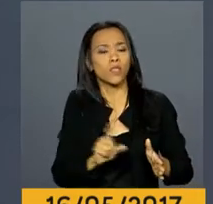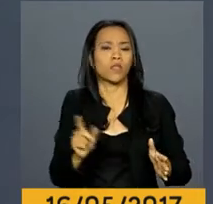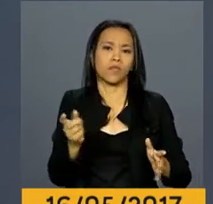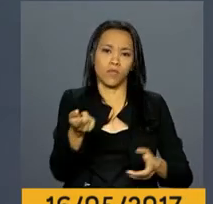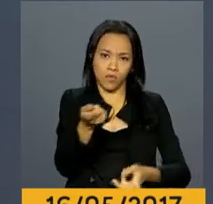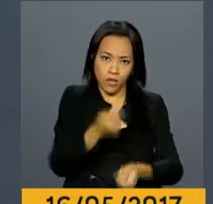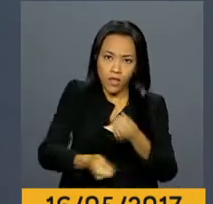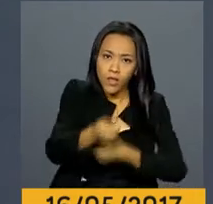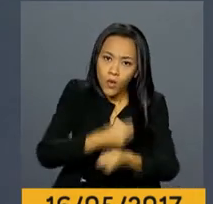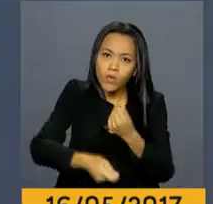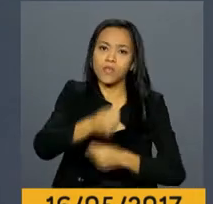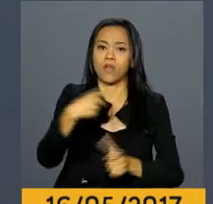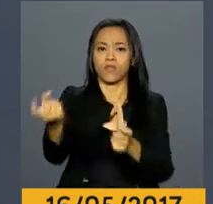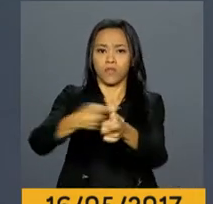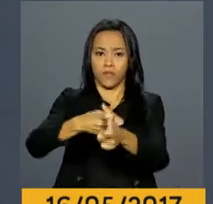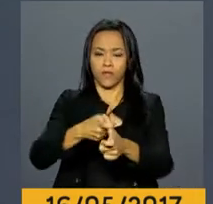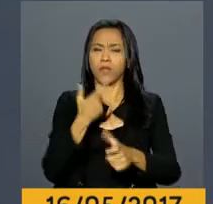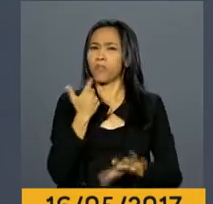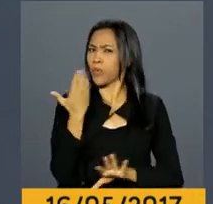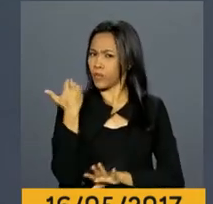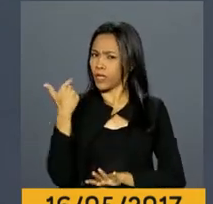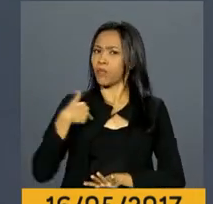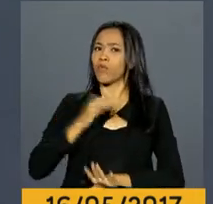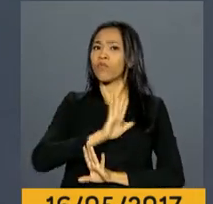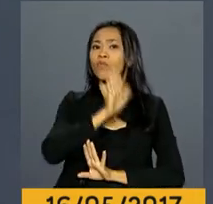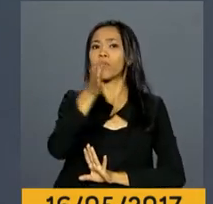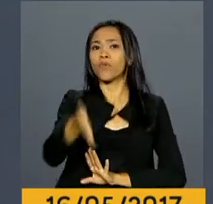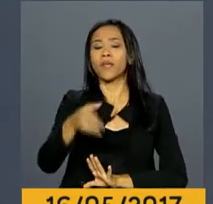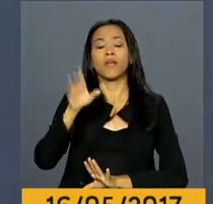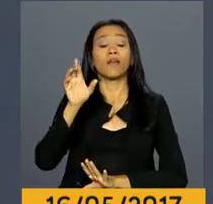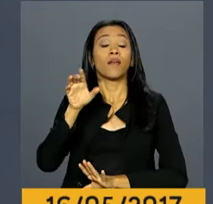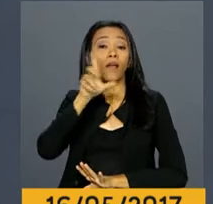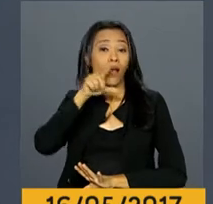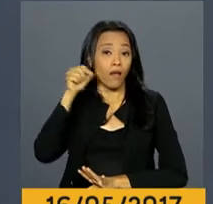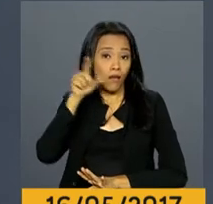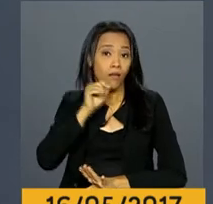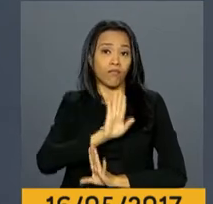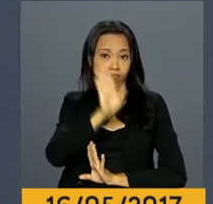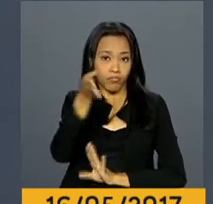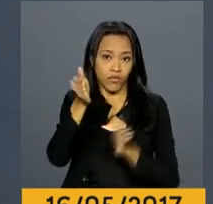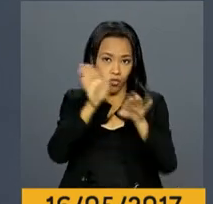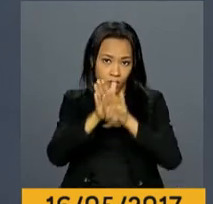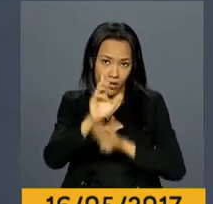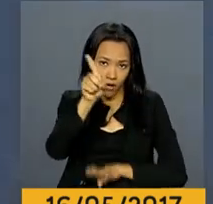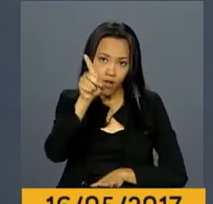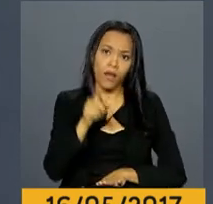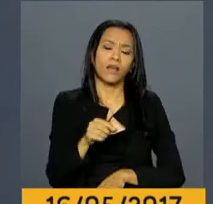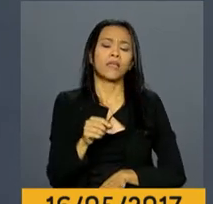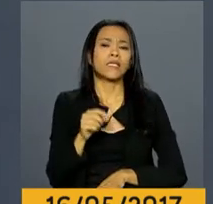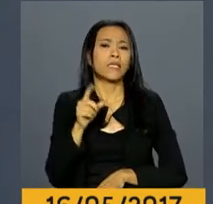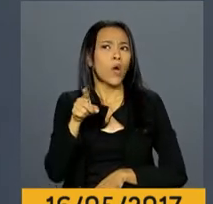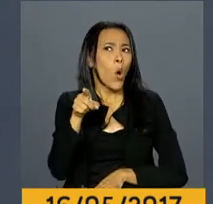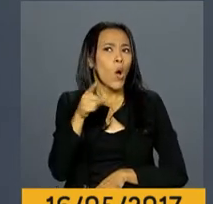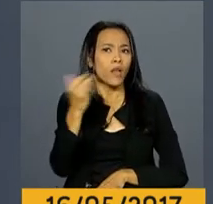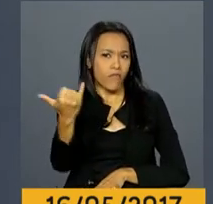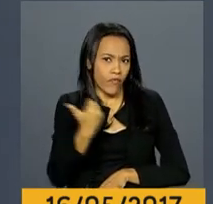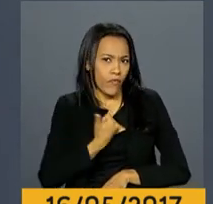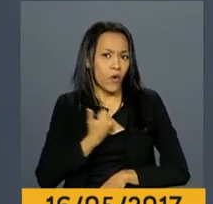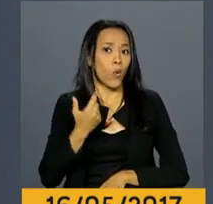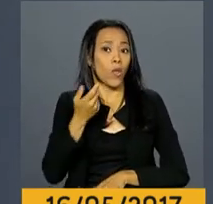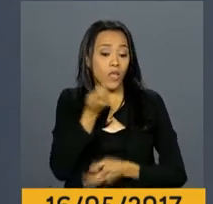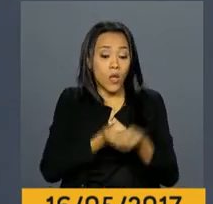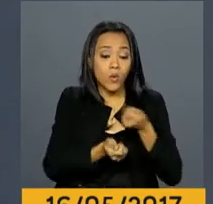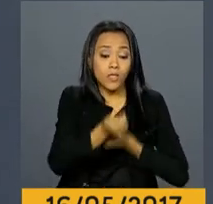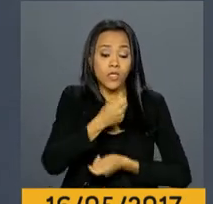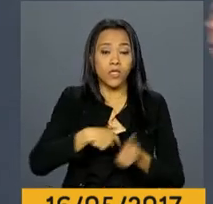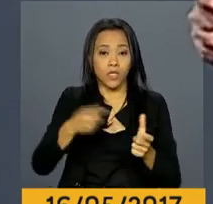Eu dou um exemplo. Há pouco tempo eu fui a Alagoas e o governador me disse, olha, com aquela renegociação que